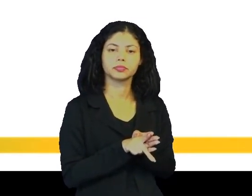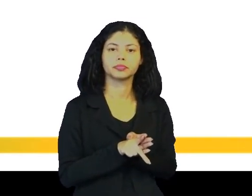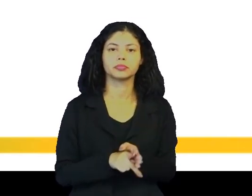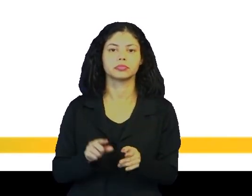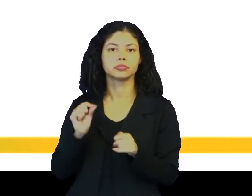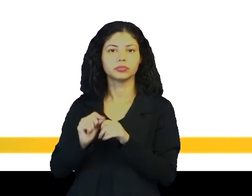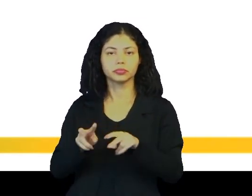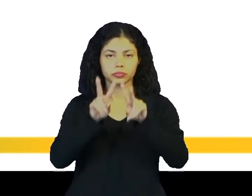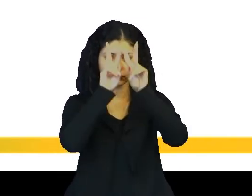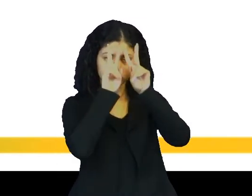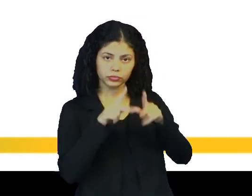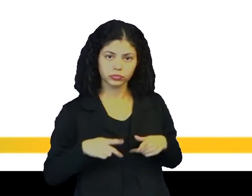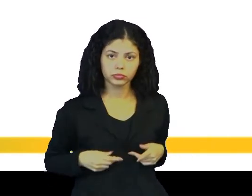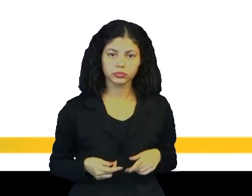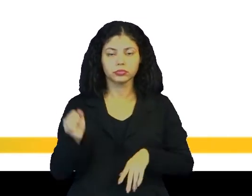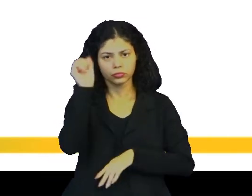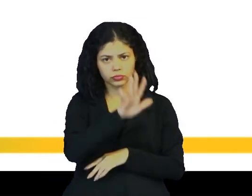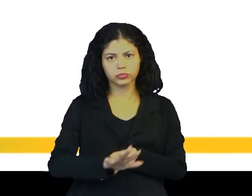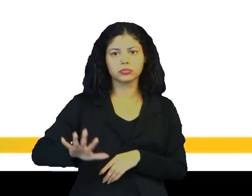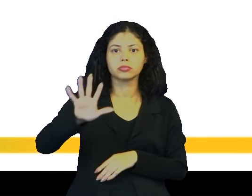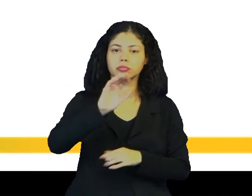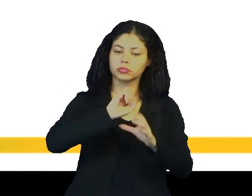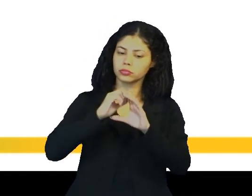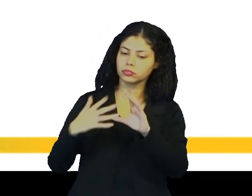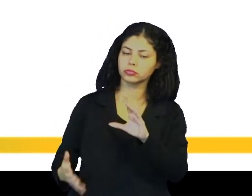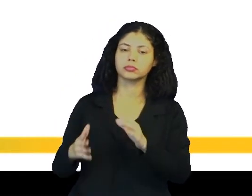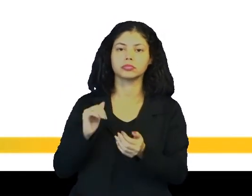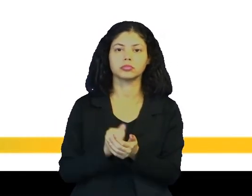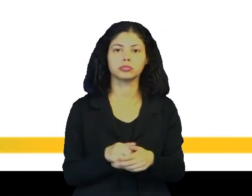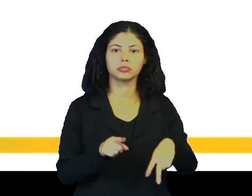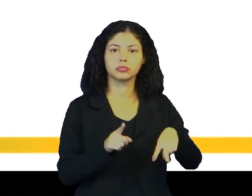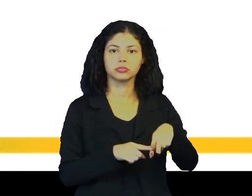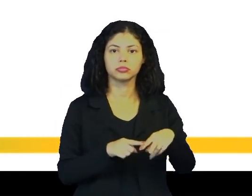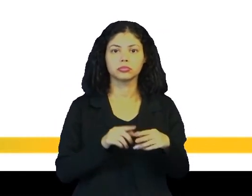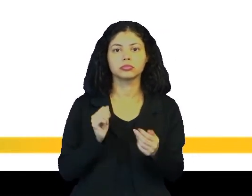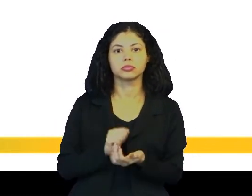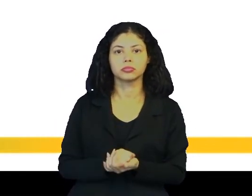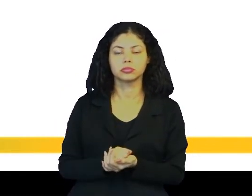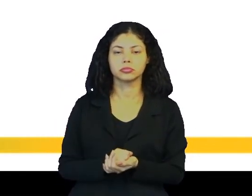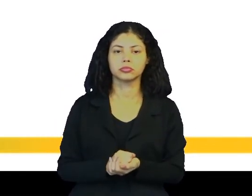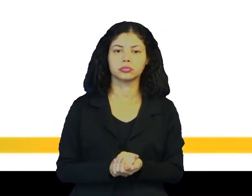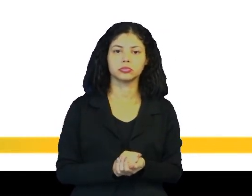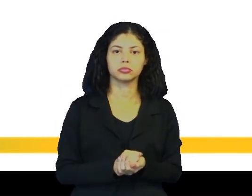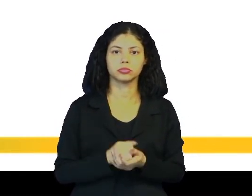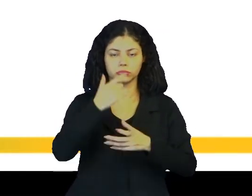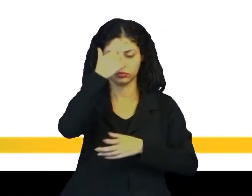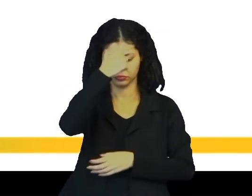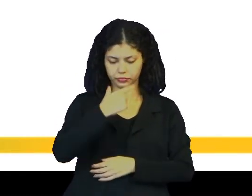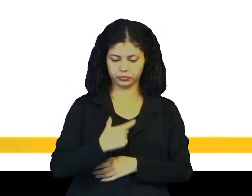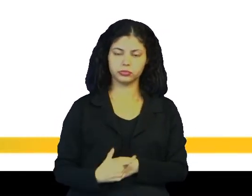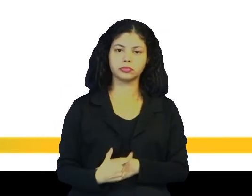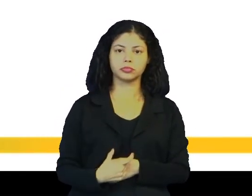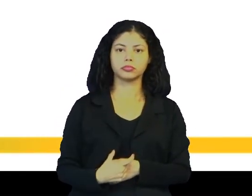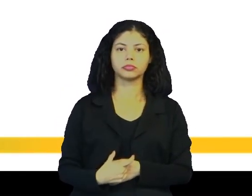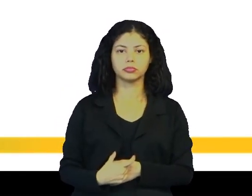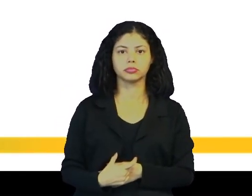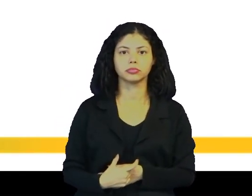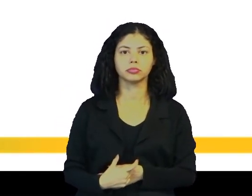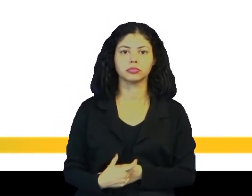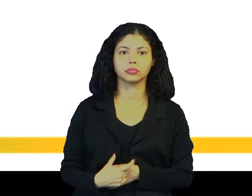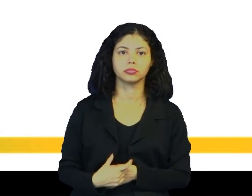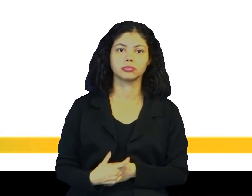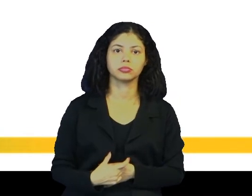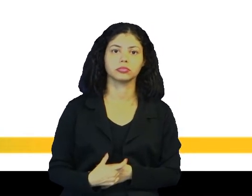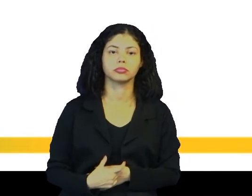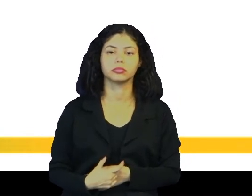formas humanas. Geralmente caracterizada por pernas em perfil, né? Corpo frontal, como a imagem se